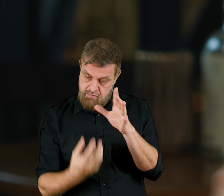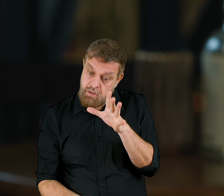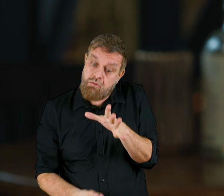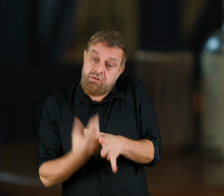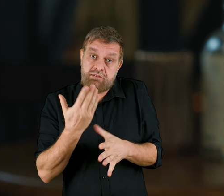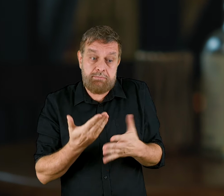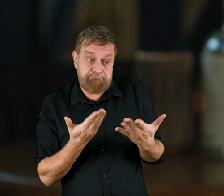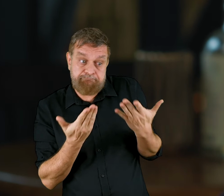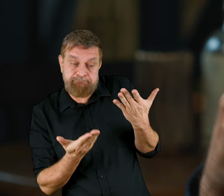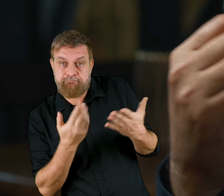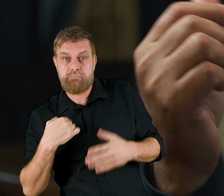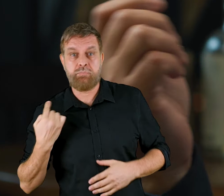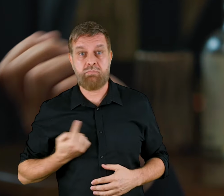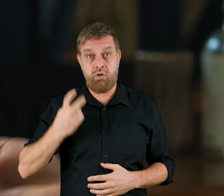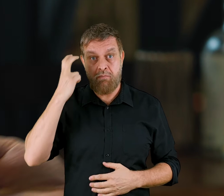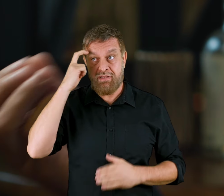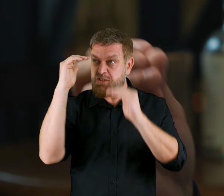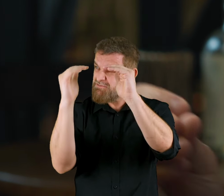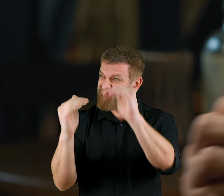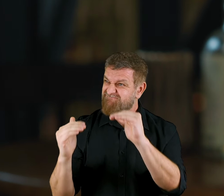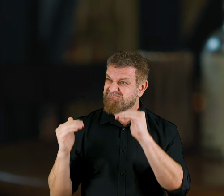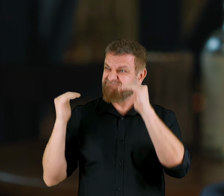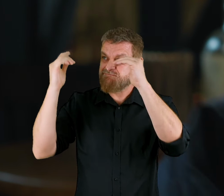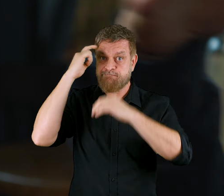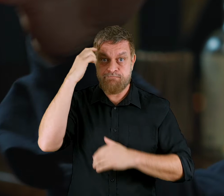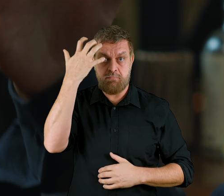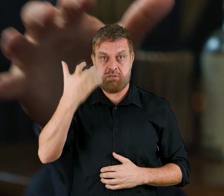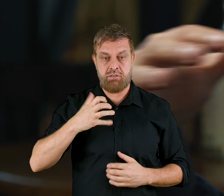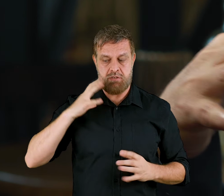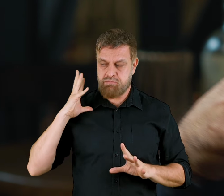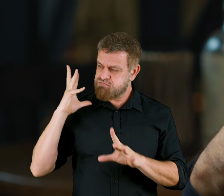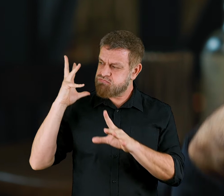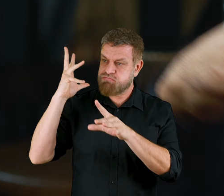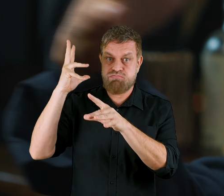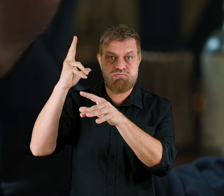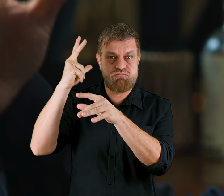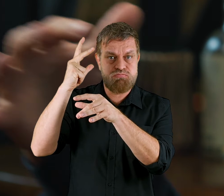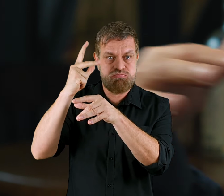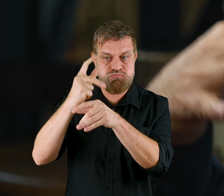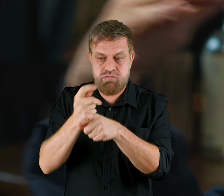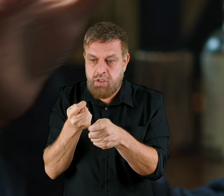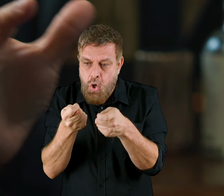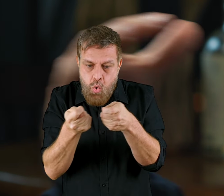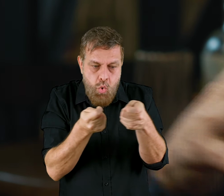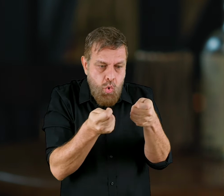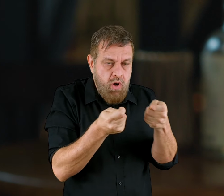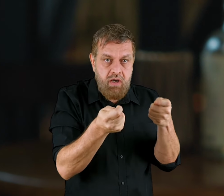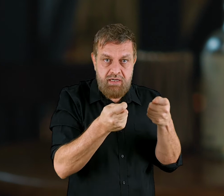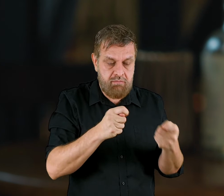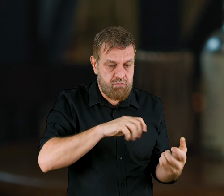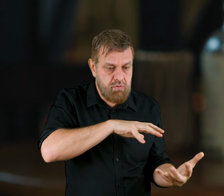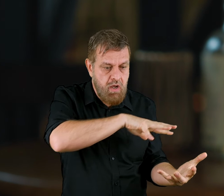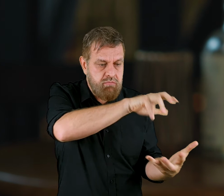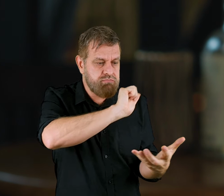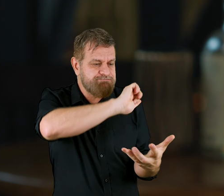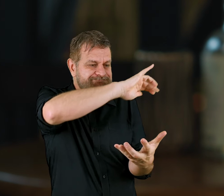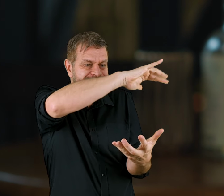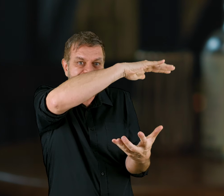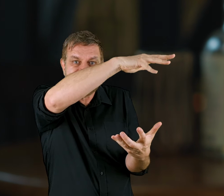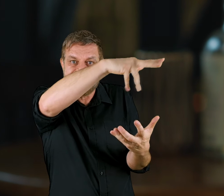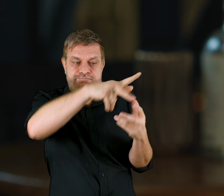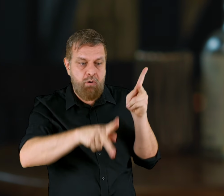ocorrer. Uma superinteligência seria uma inteligência artificial geral que dominaria ou seria distribuída por toda